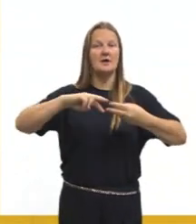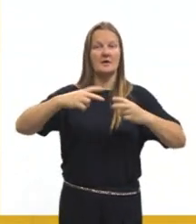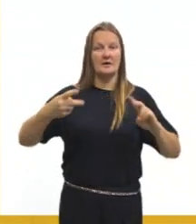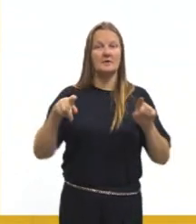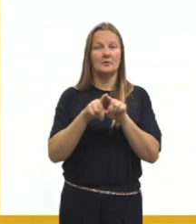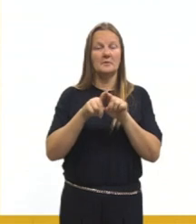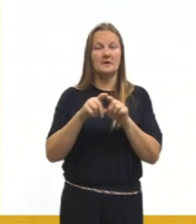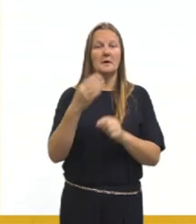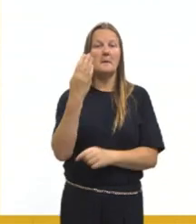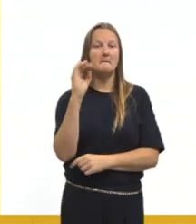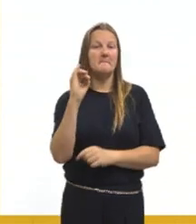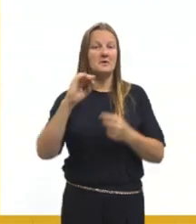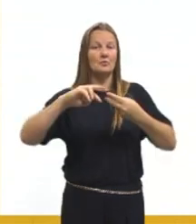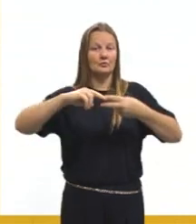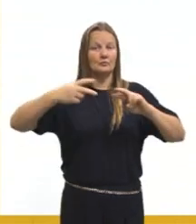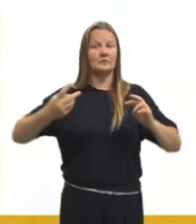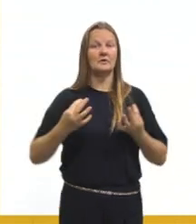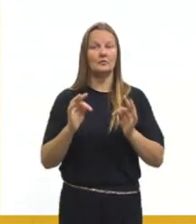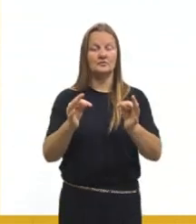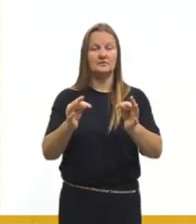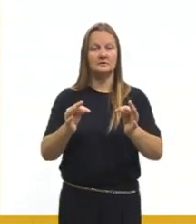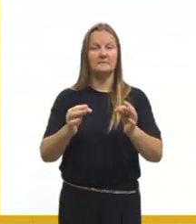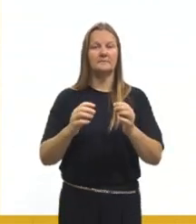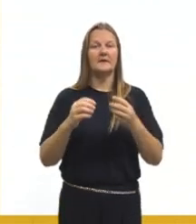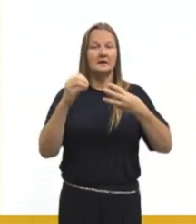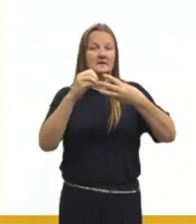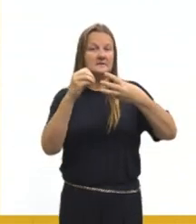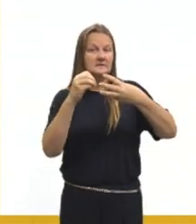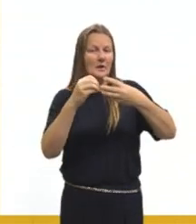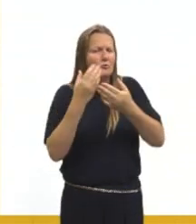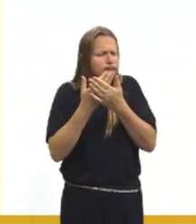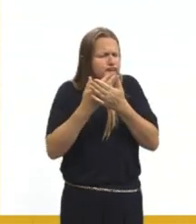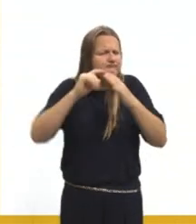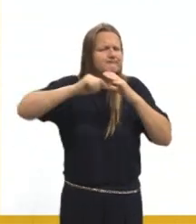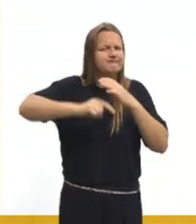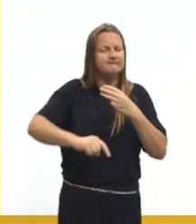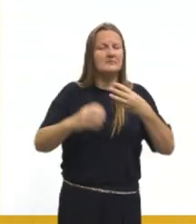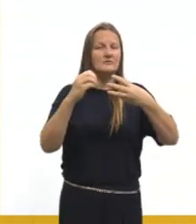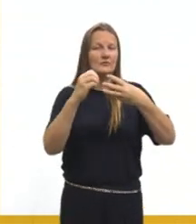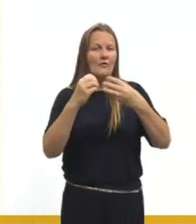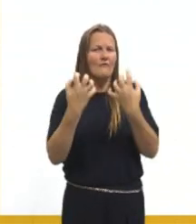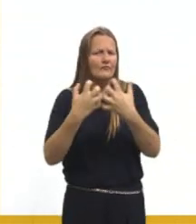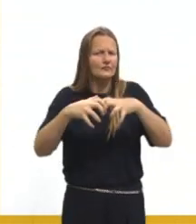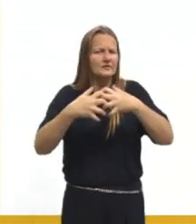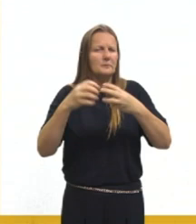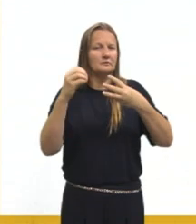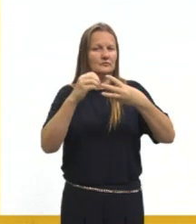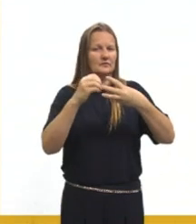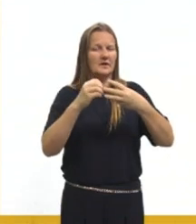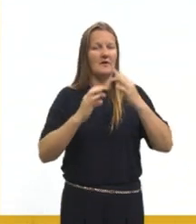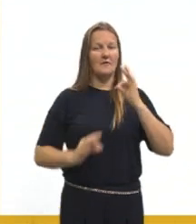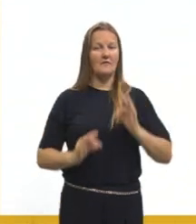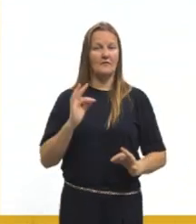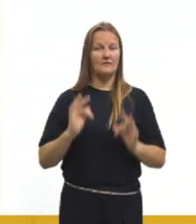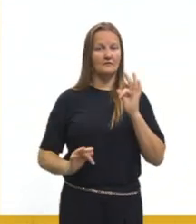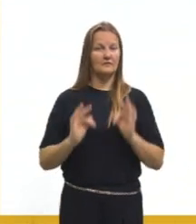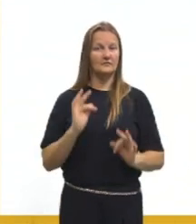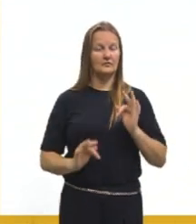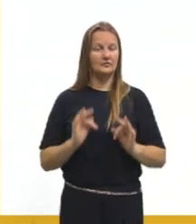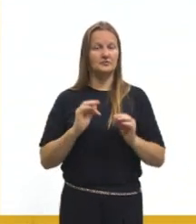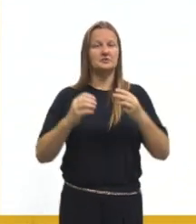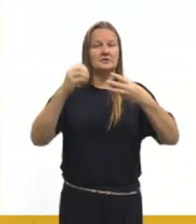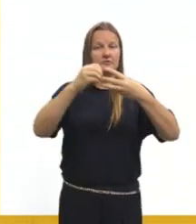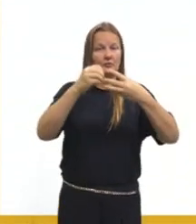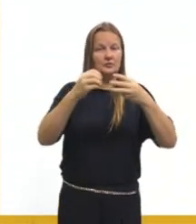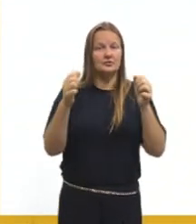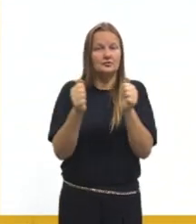a biotecnologia citologia questão o estudo das células seus funcionamentos com a fisiologia e Astrologia